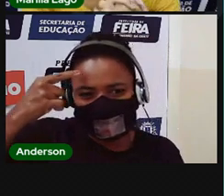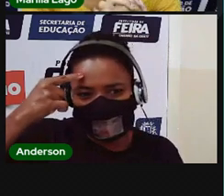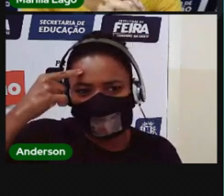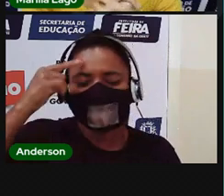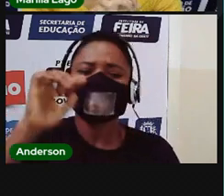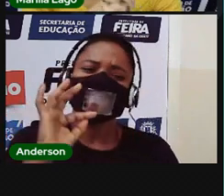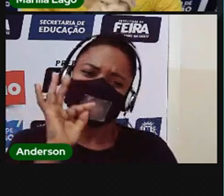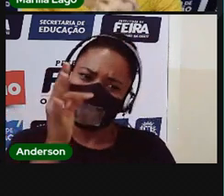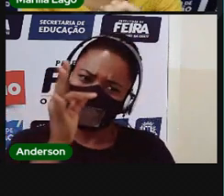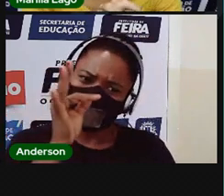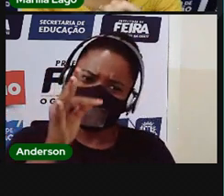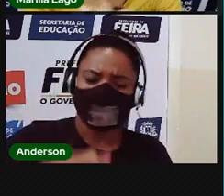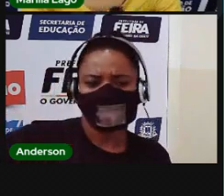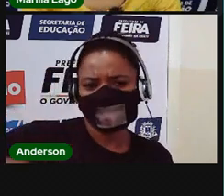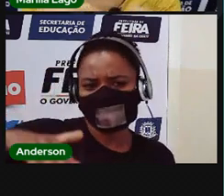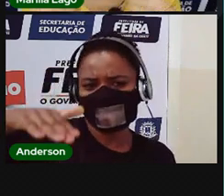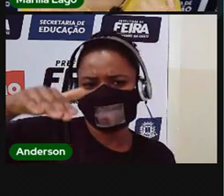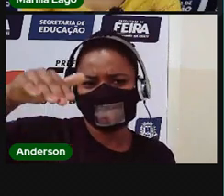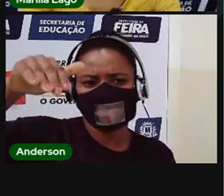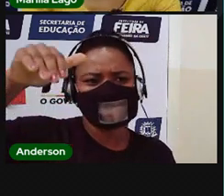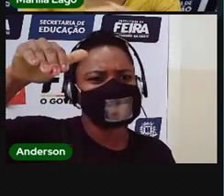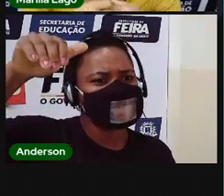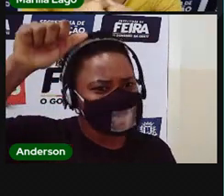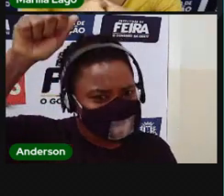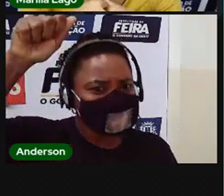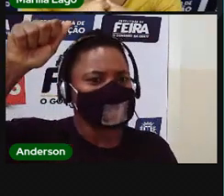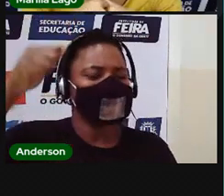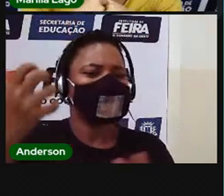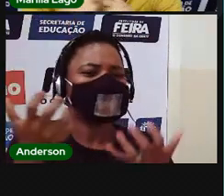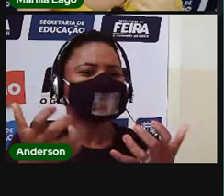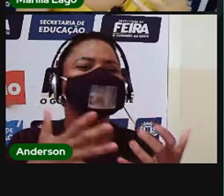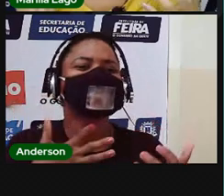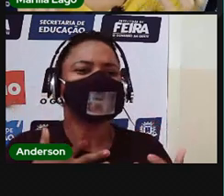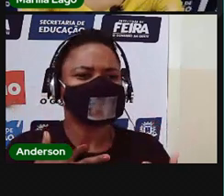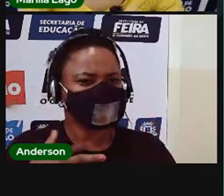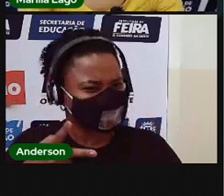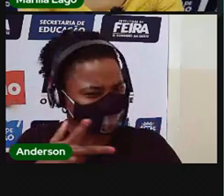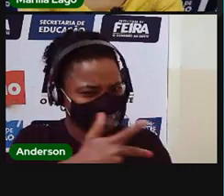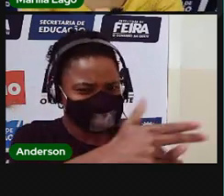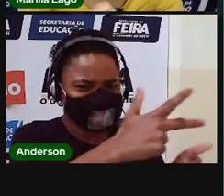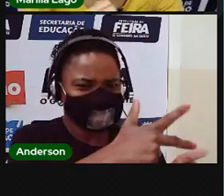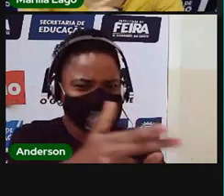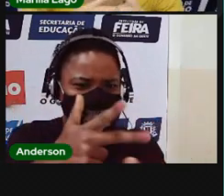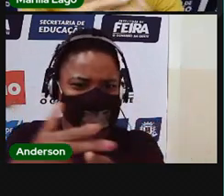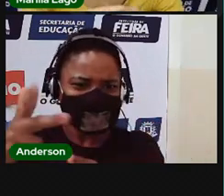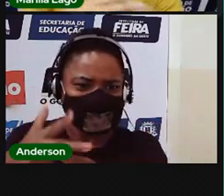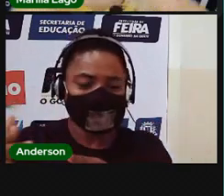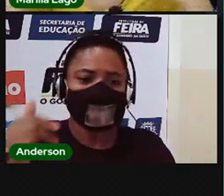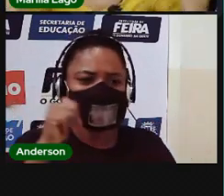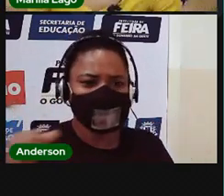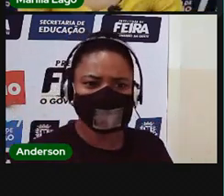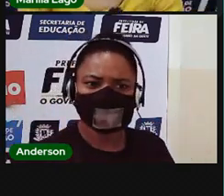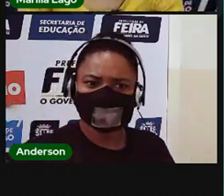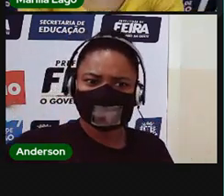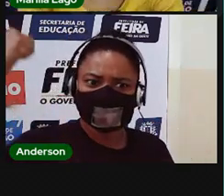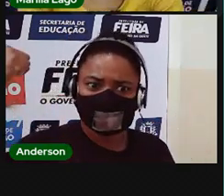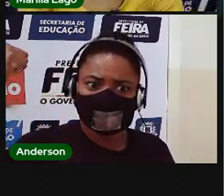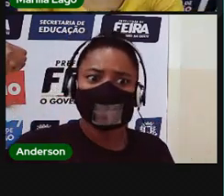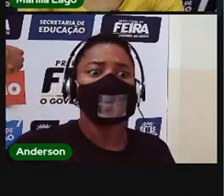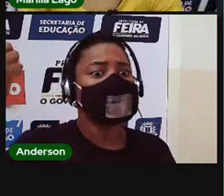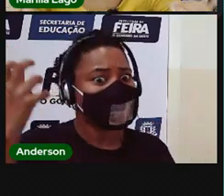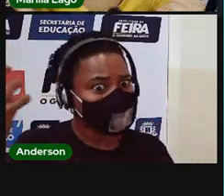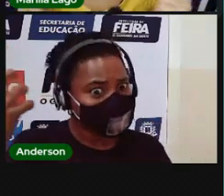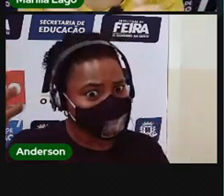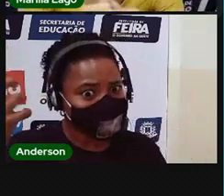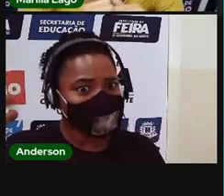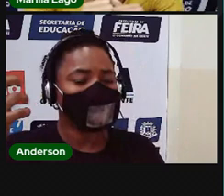heroína, ser uma mulher, né, forte, uma mulher que tivesse essa representação. Isso eu já não sabia naquela